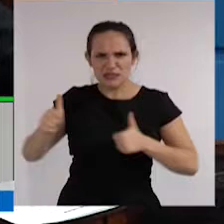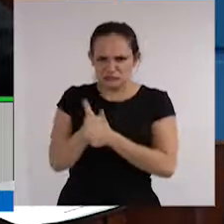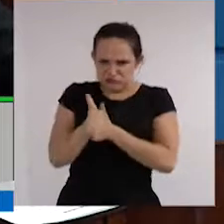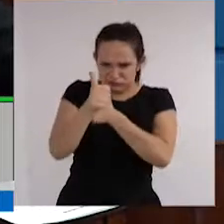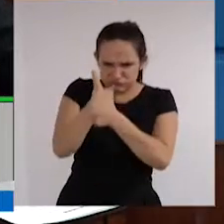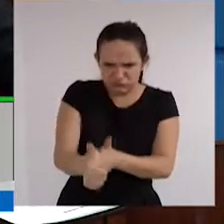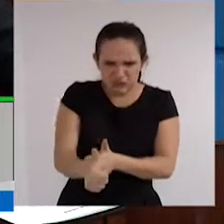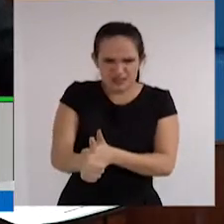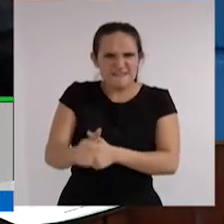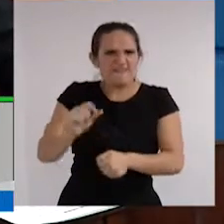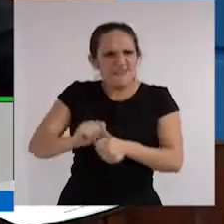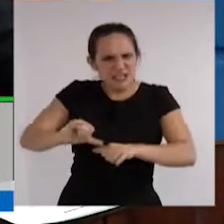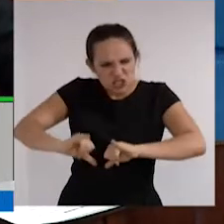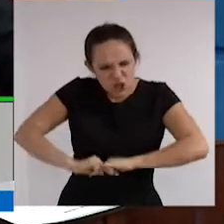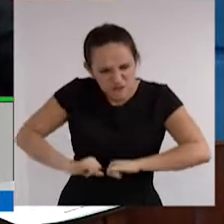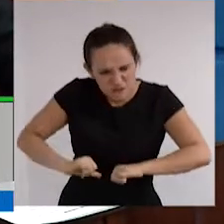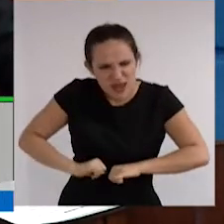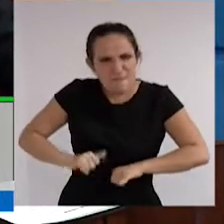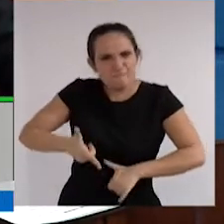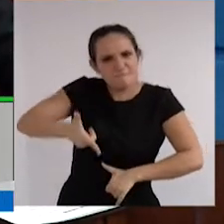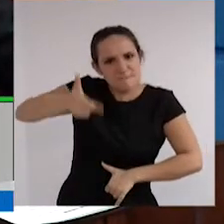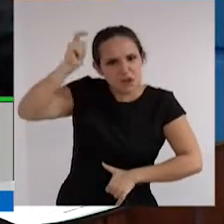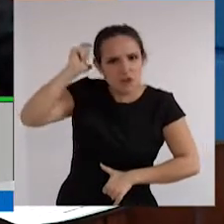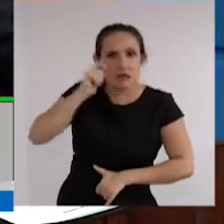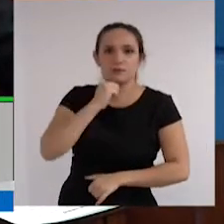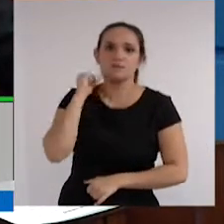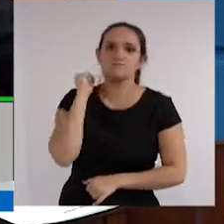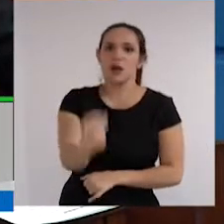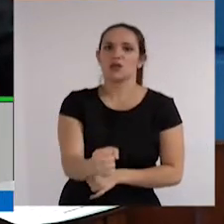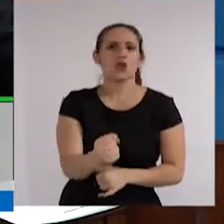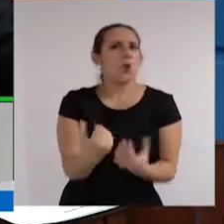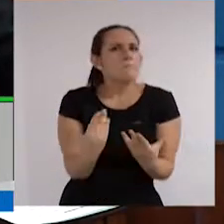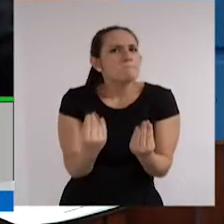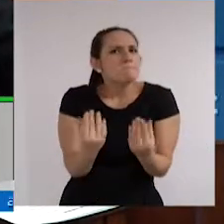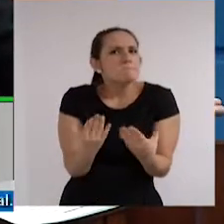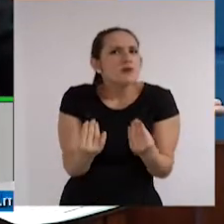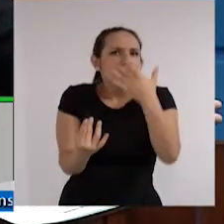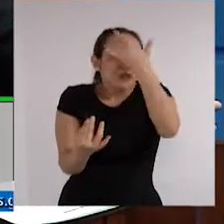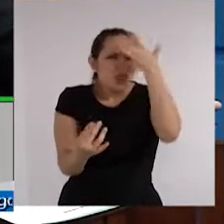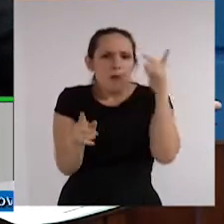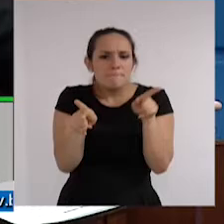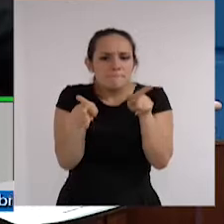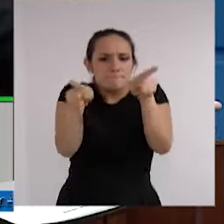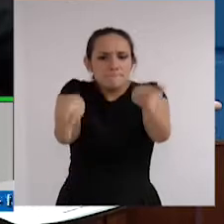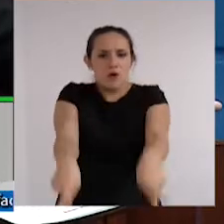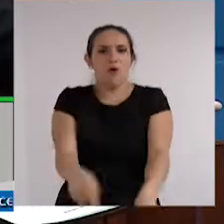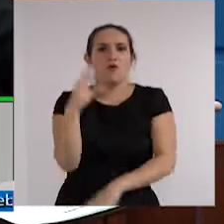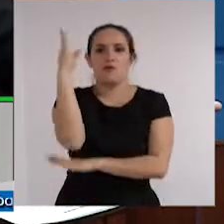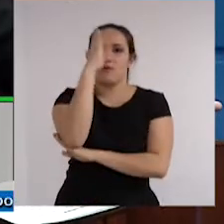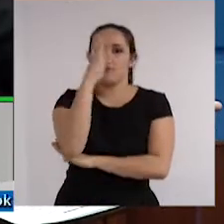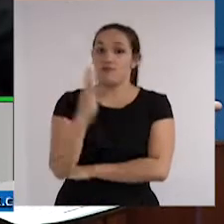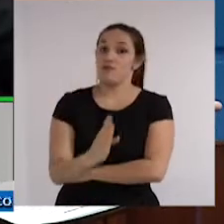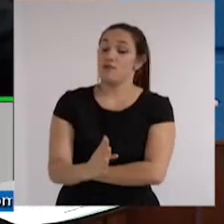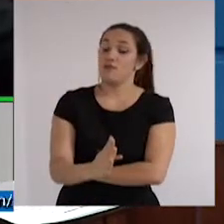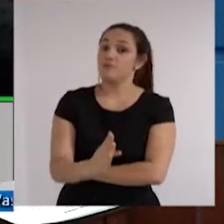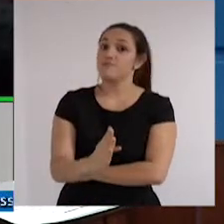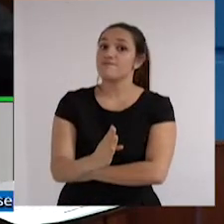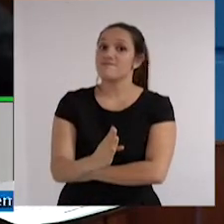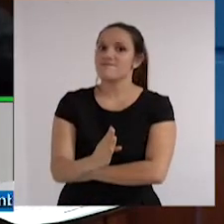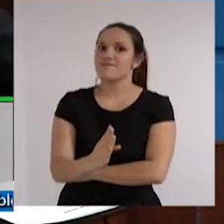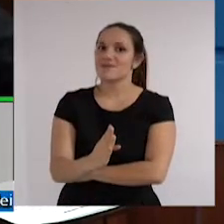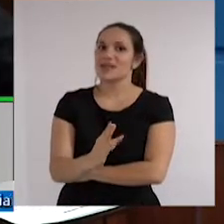perseguiu, torturou, matou muitos brasileiros que